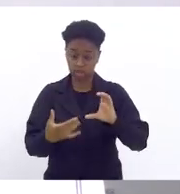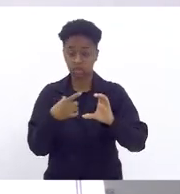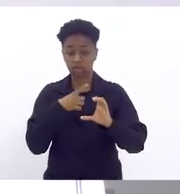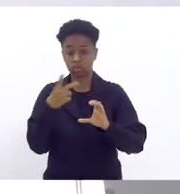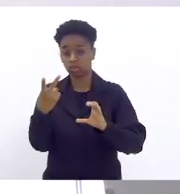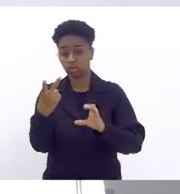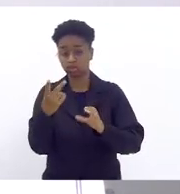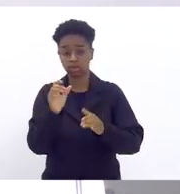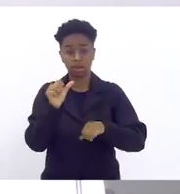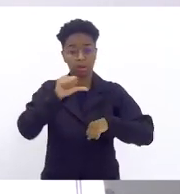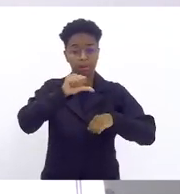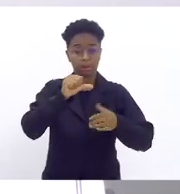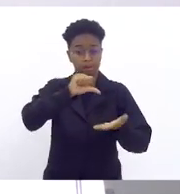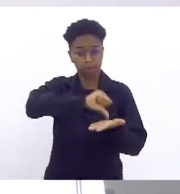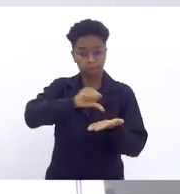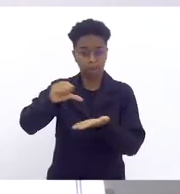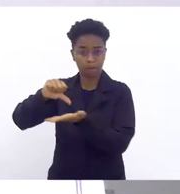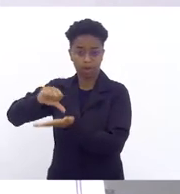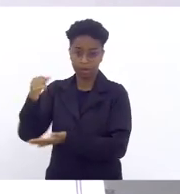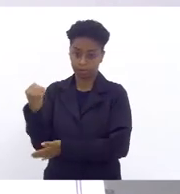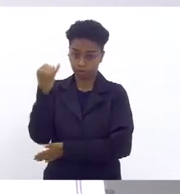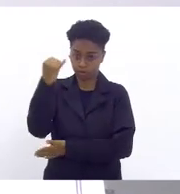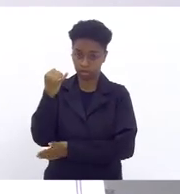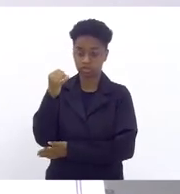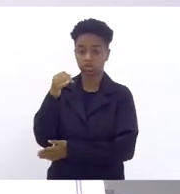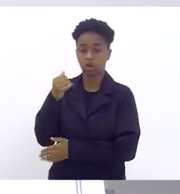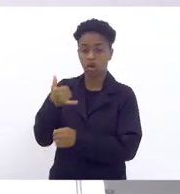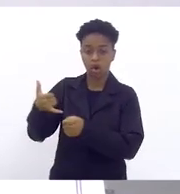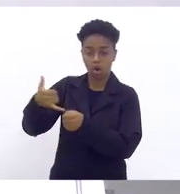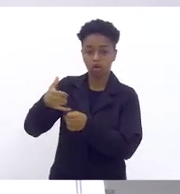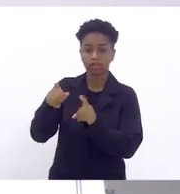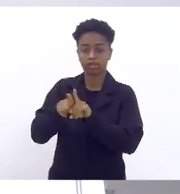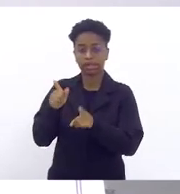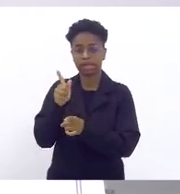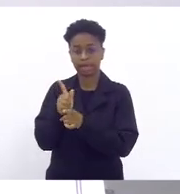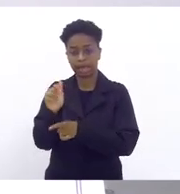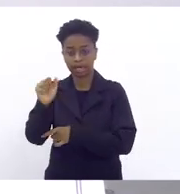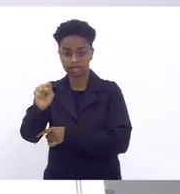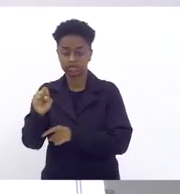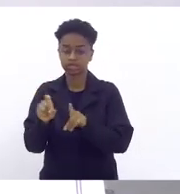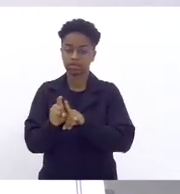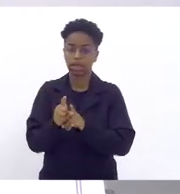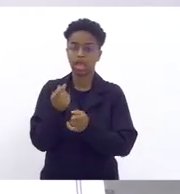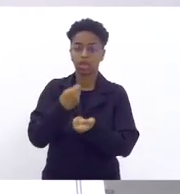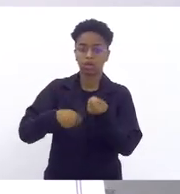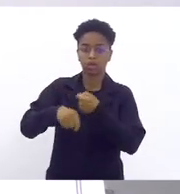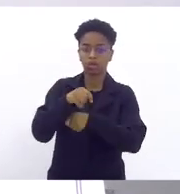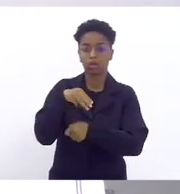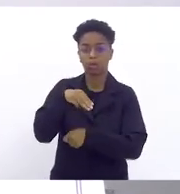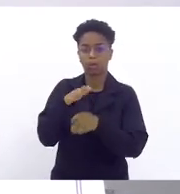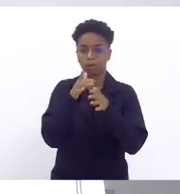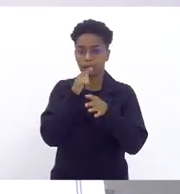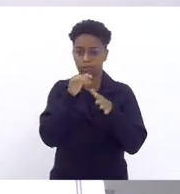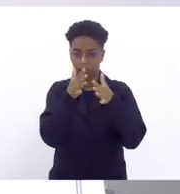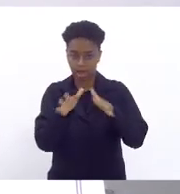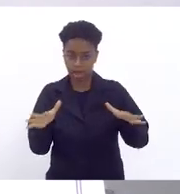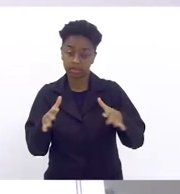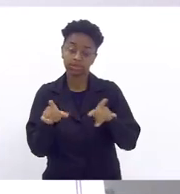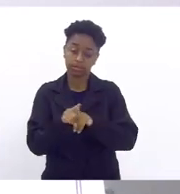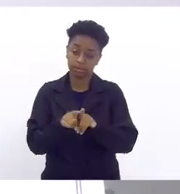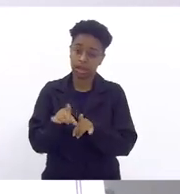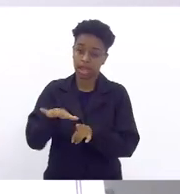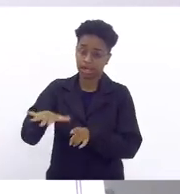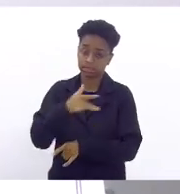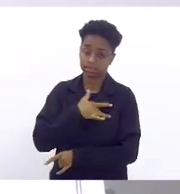complexos importantes ou de Oli gás e o da economia do mar além do da Saúde eu acho que nós podemos fazer